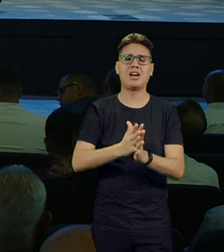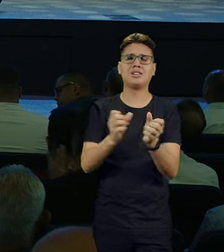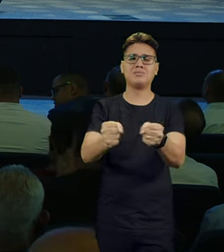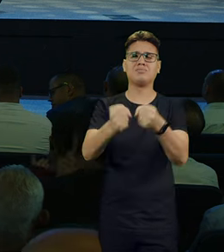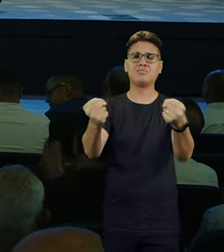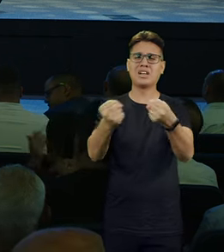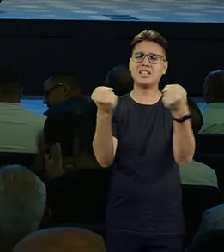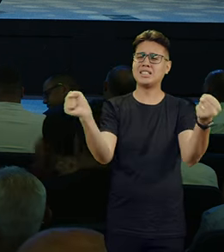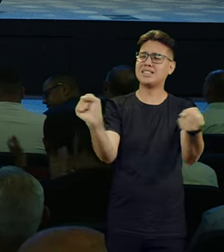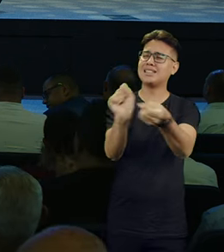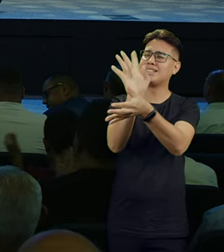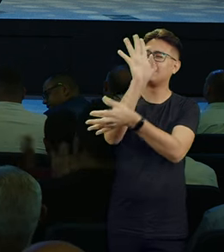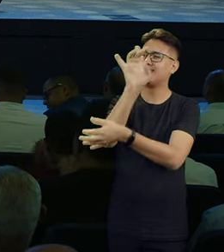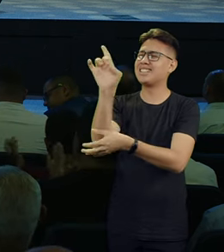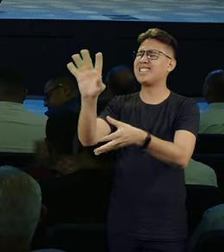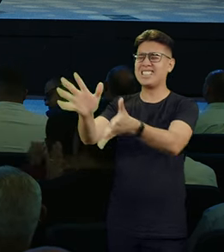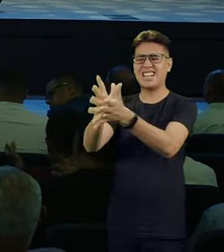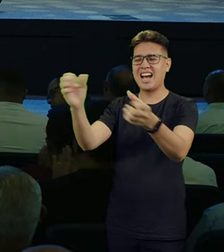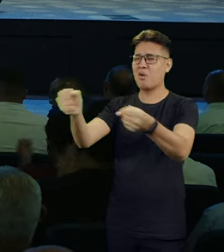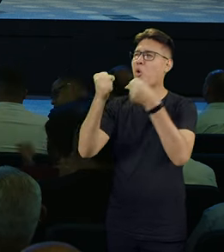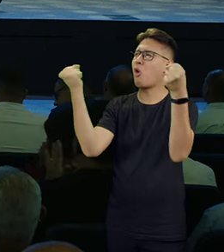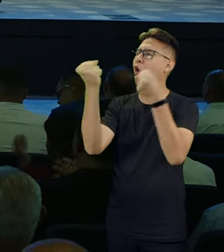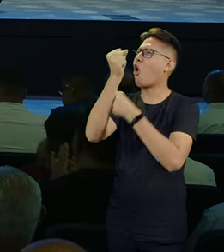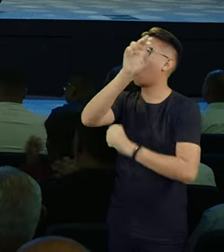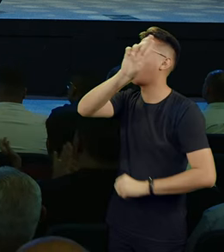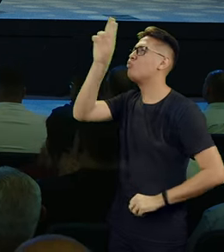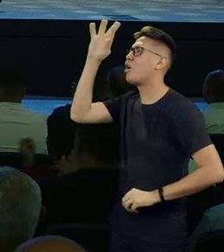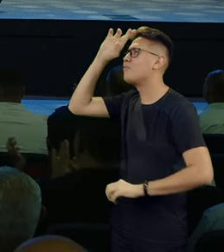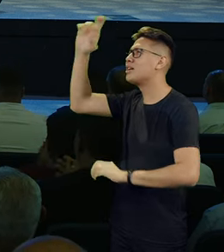Aleluia, glória, glórias ao nome de Jesus.